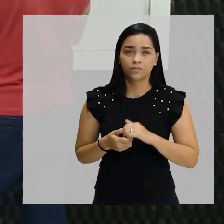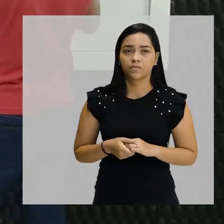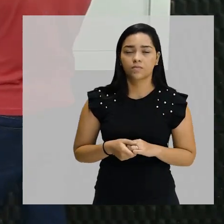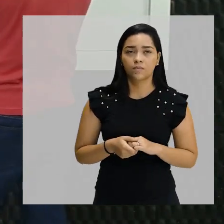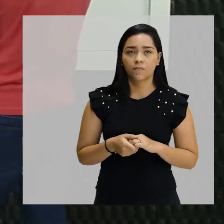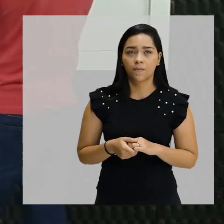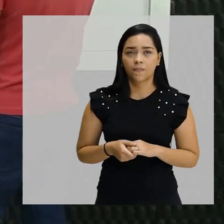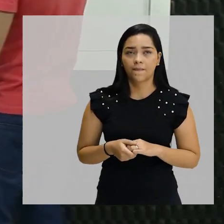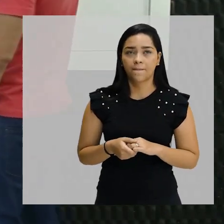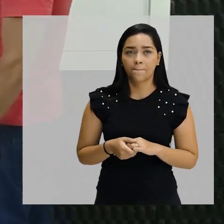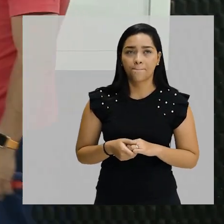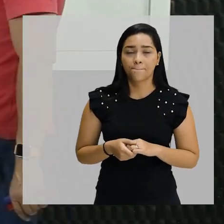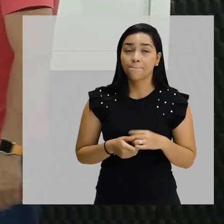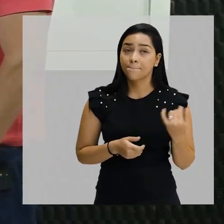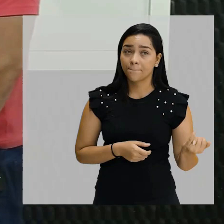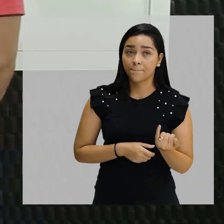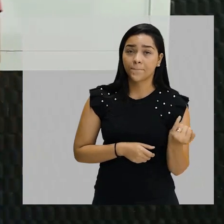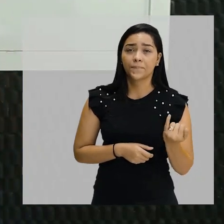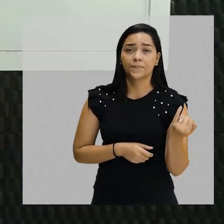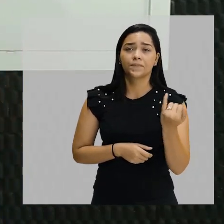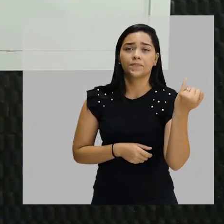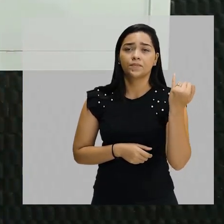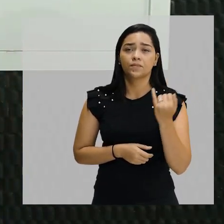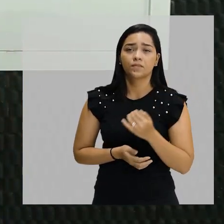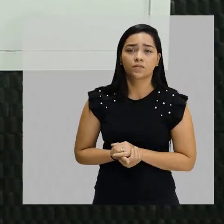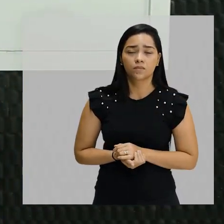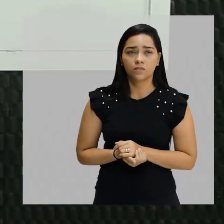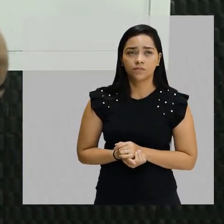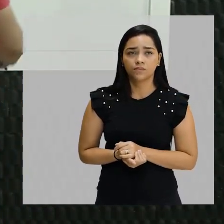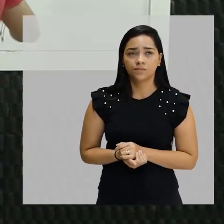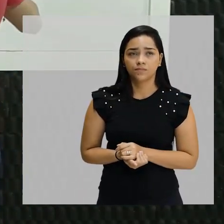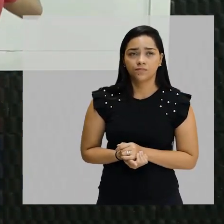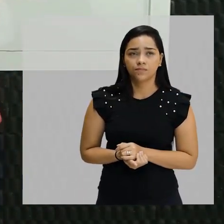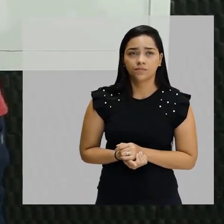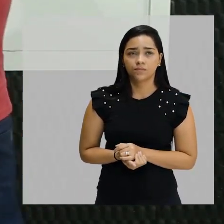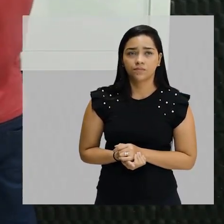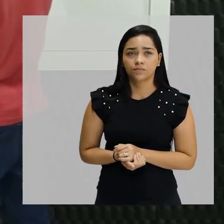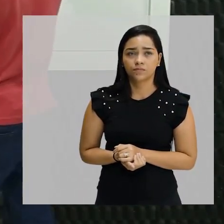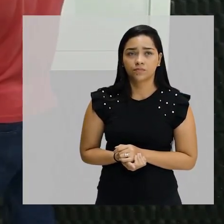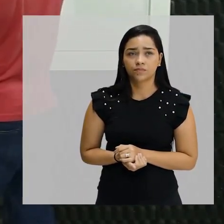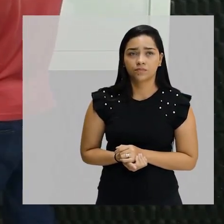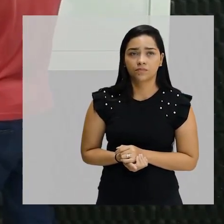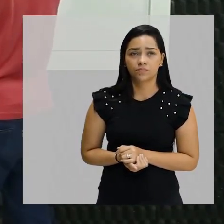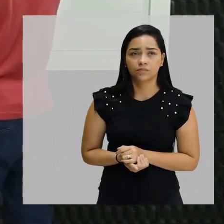é importante tá nós temos as meditações